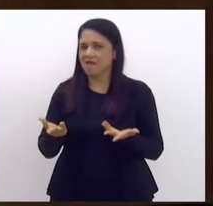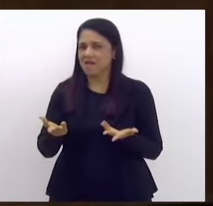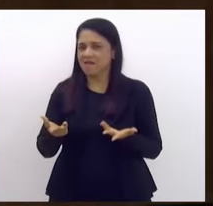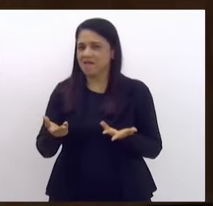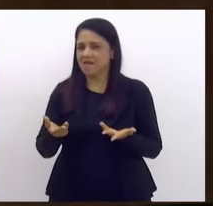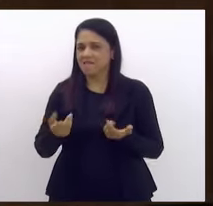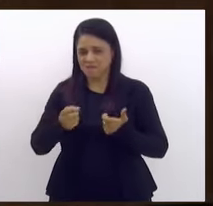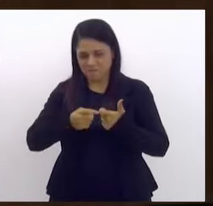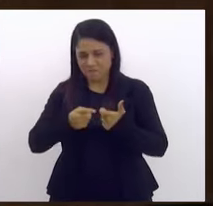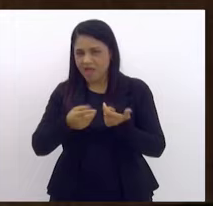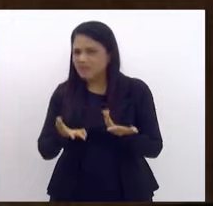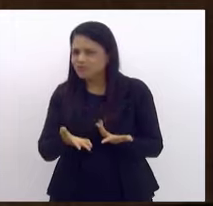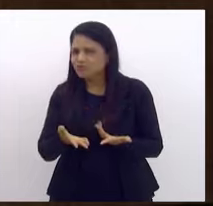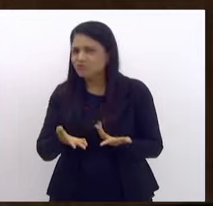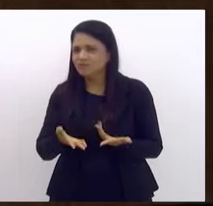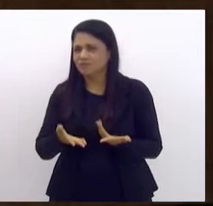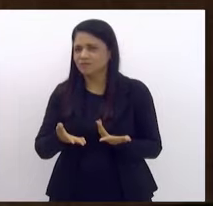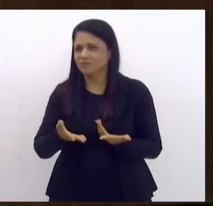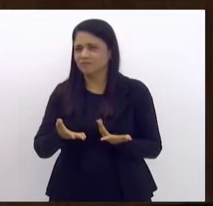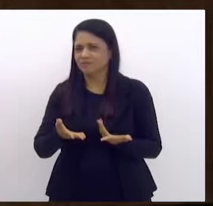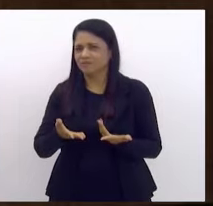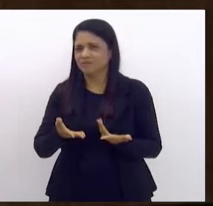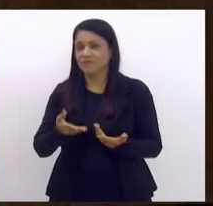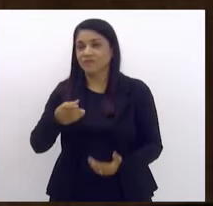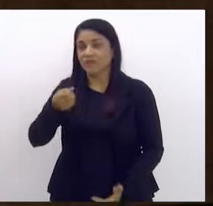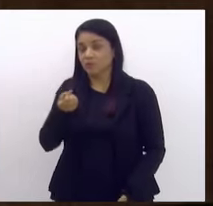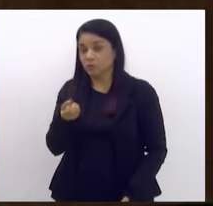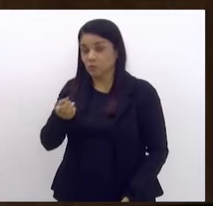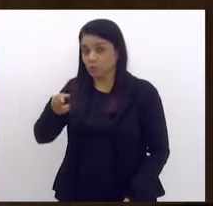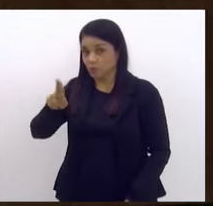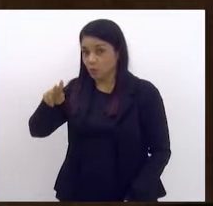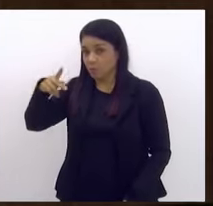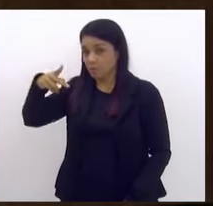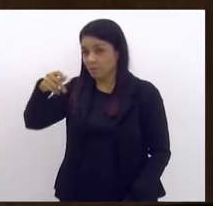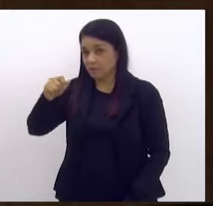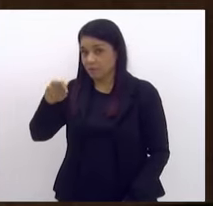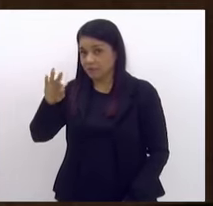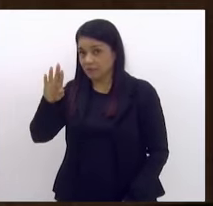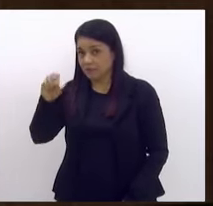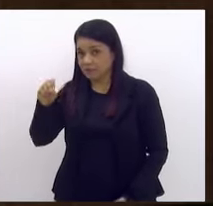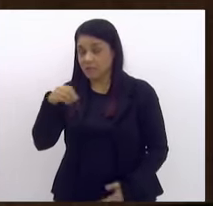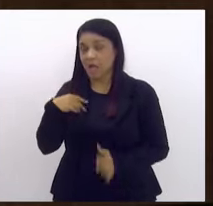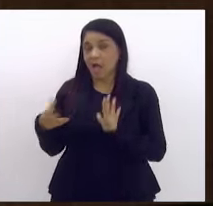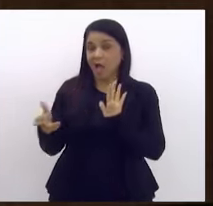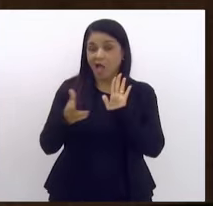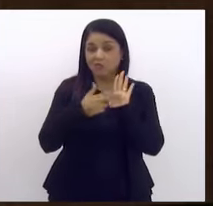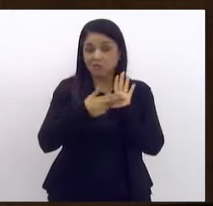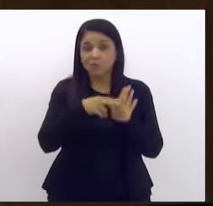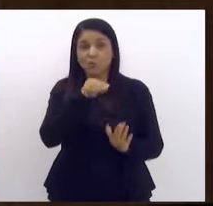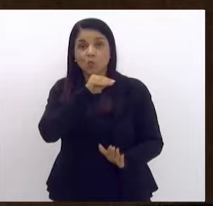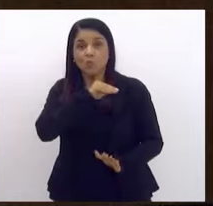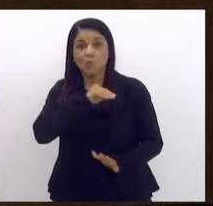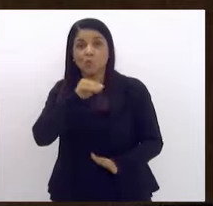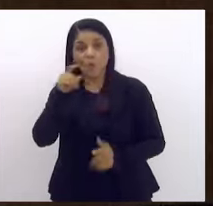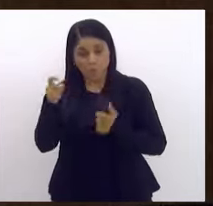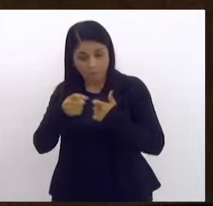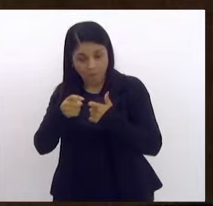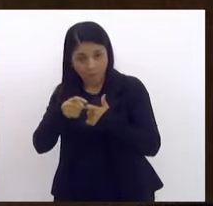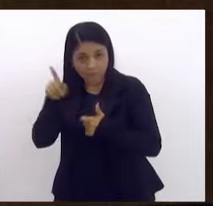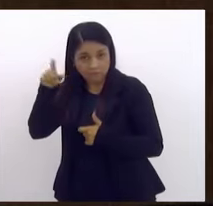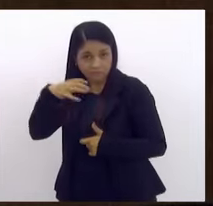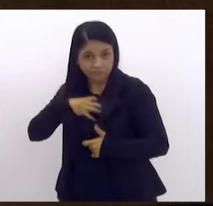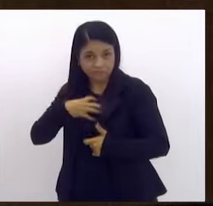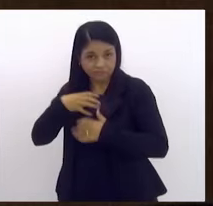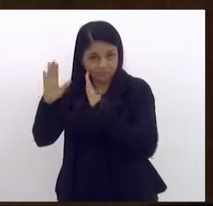médico. Presidente, a doutora Patrícia assumiu que o médico recebe sem trabalhar.